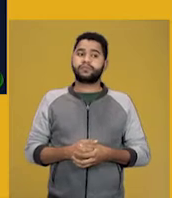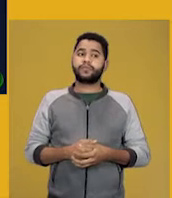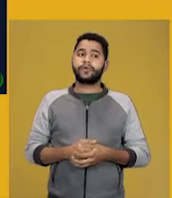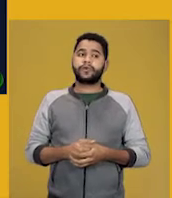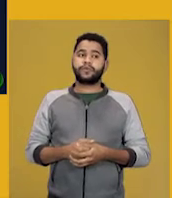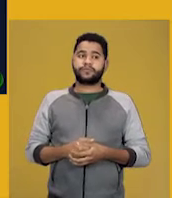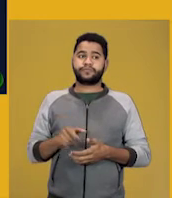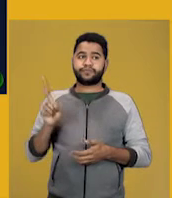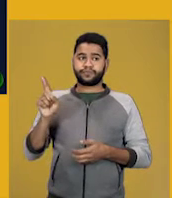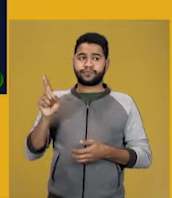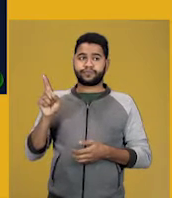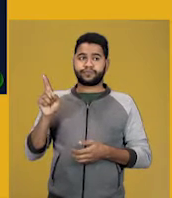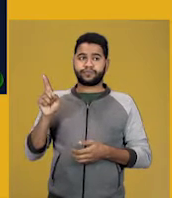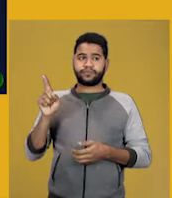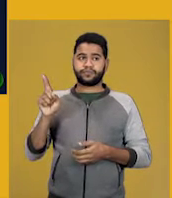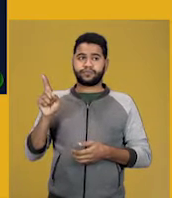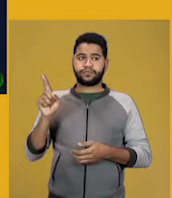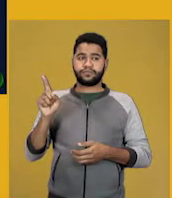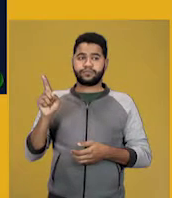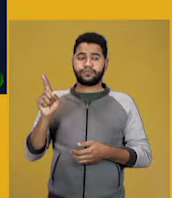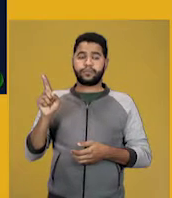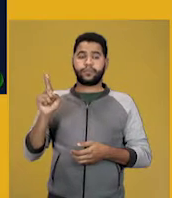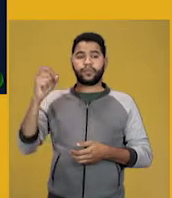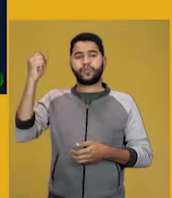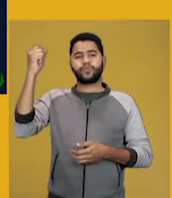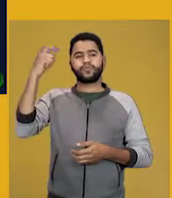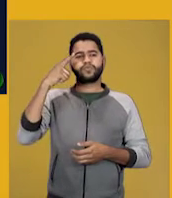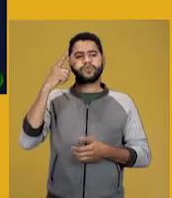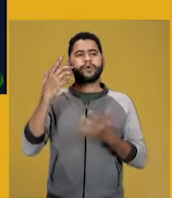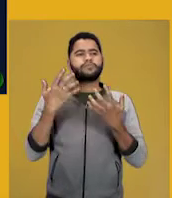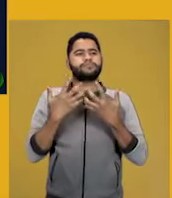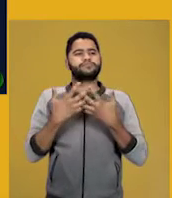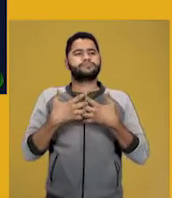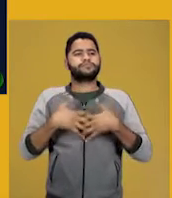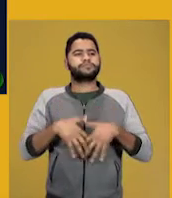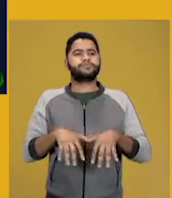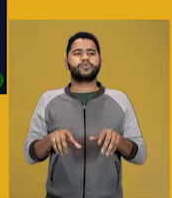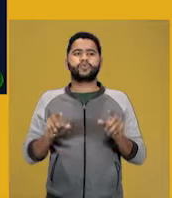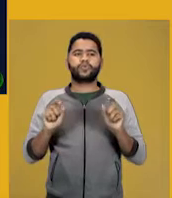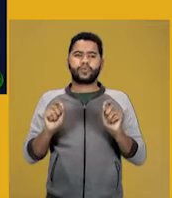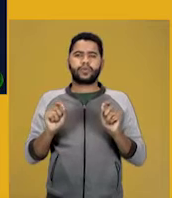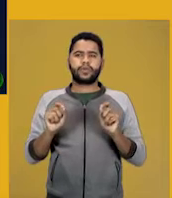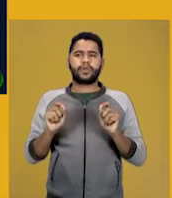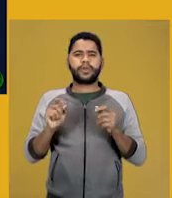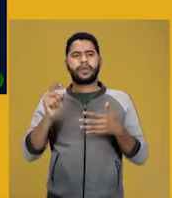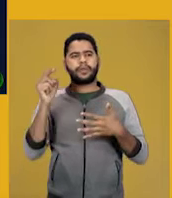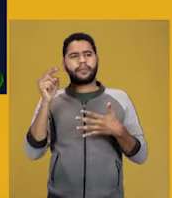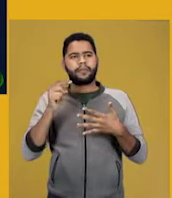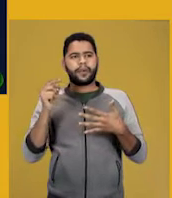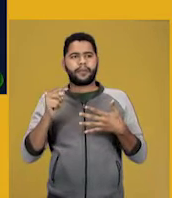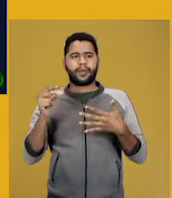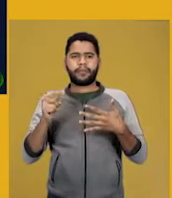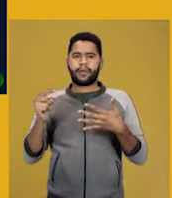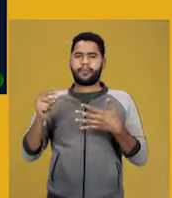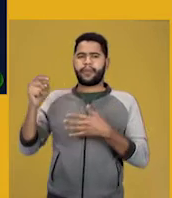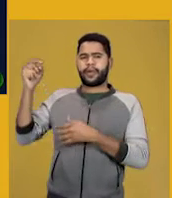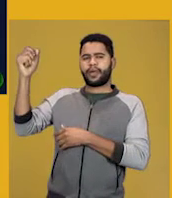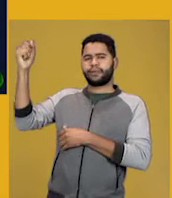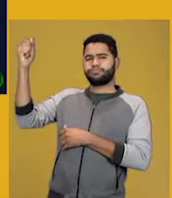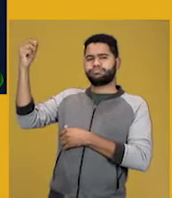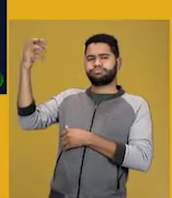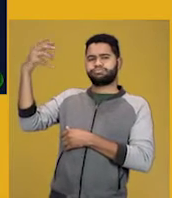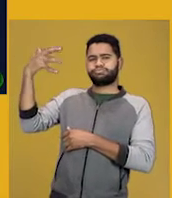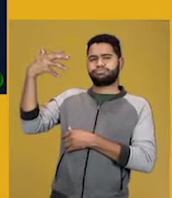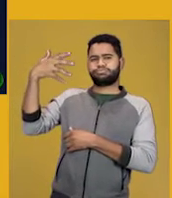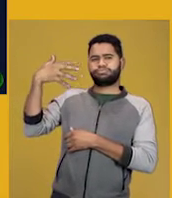Sol, ele daria exatamente essa função de pegar todos os raios que cairiam aqui